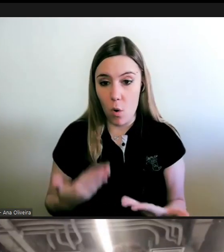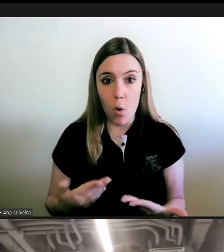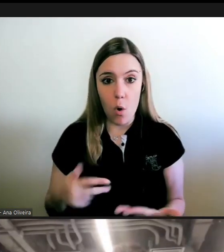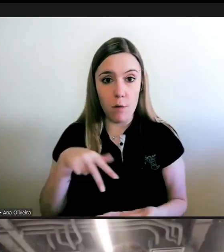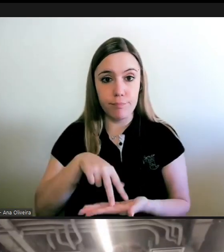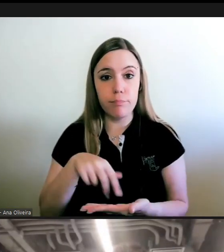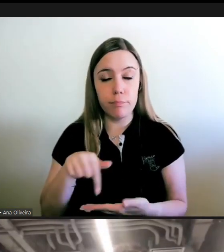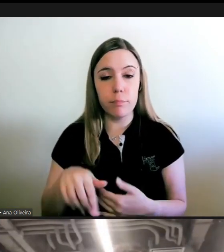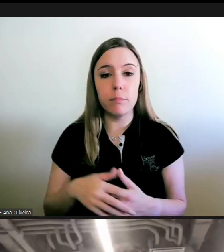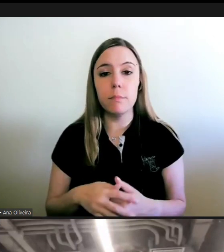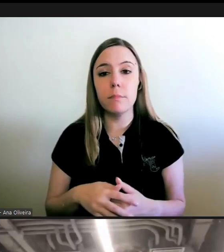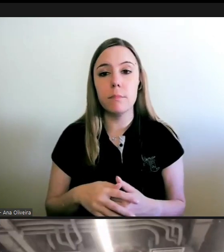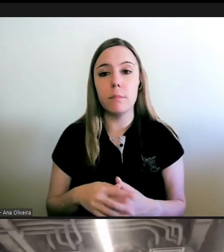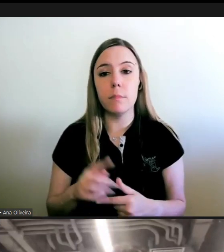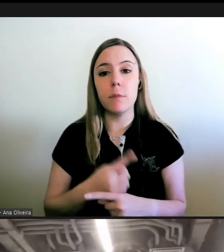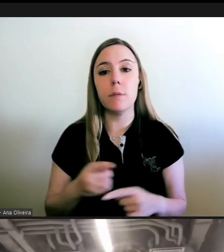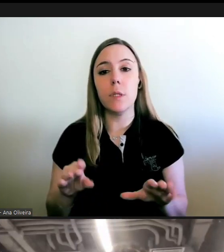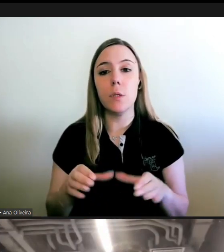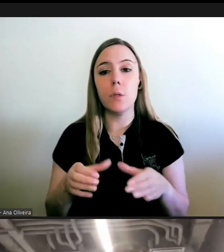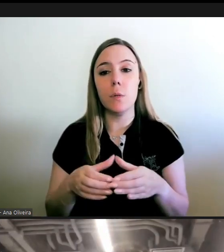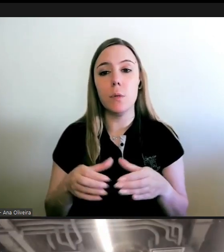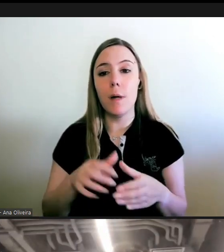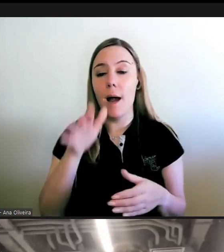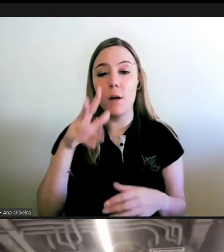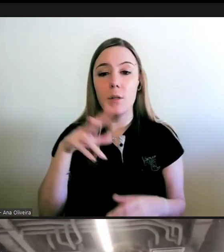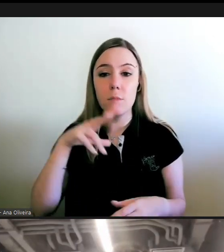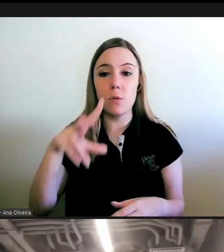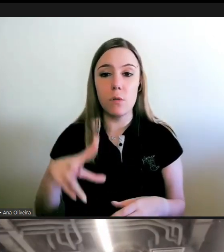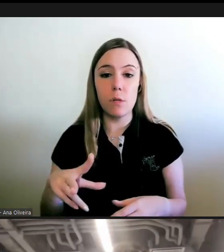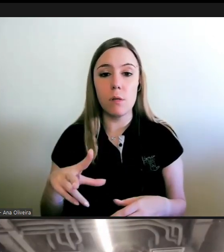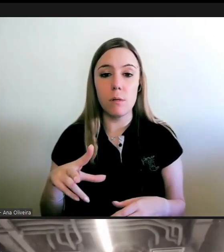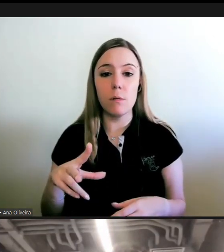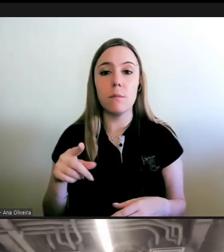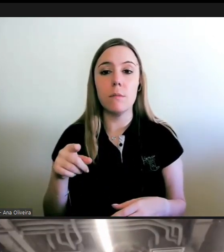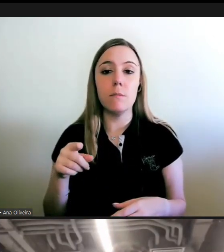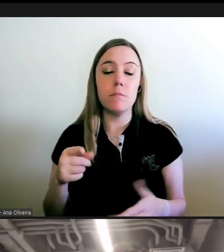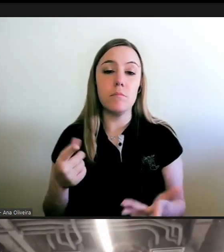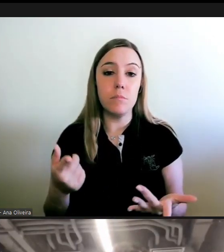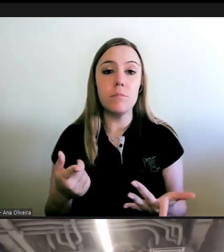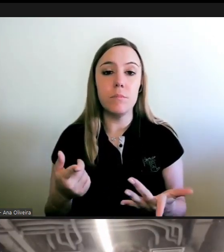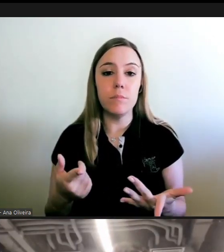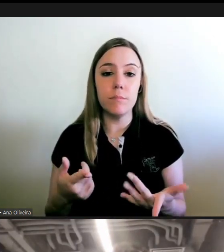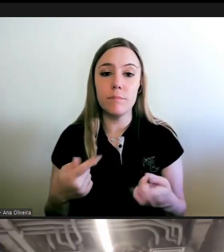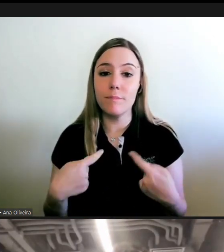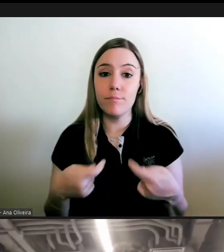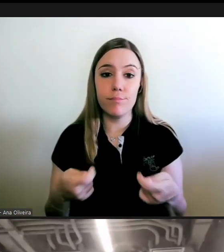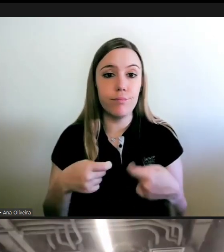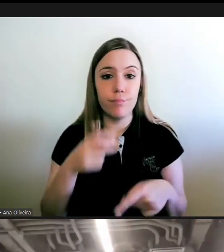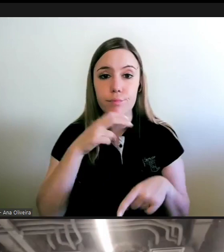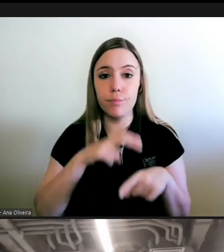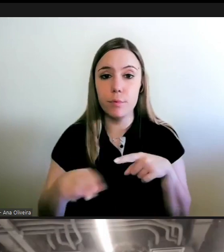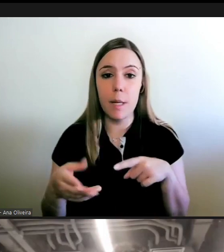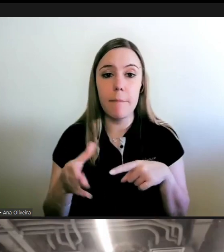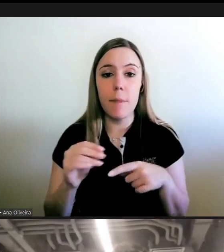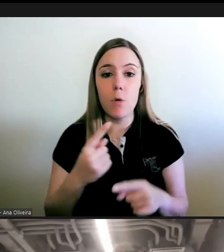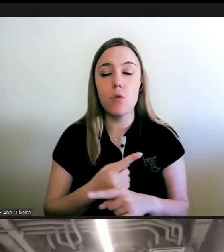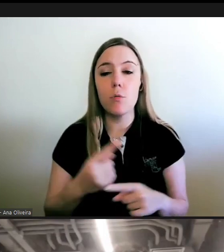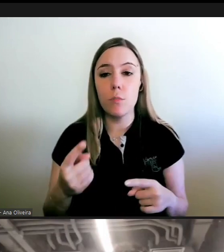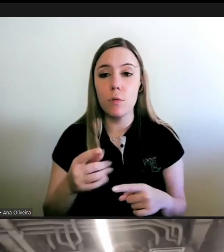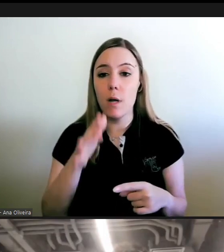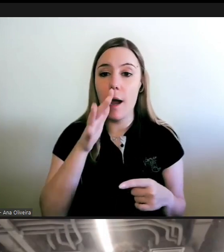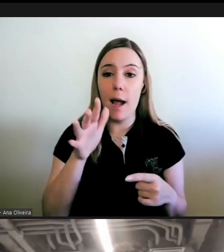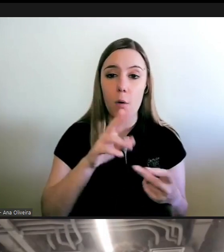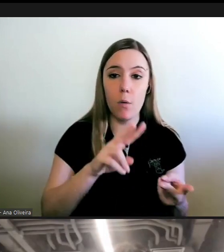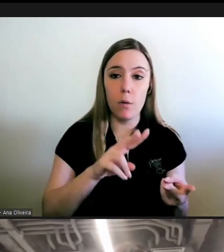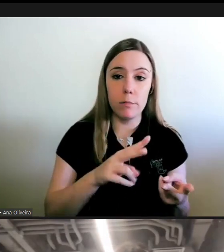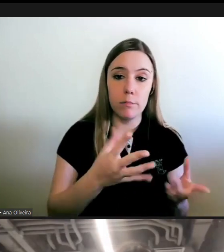é o Grupo Águas de Portugal um dos players nacionais maior consumidor de energia, uma vez que o transporte de água